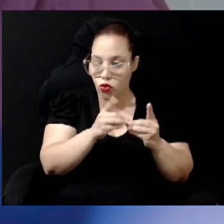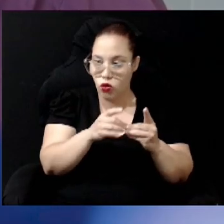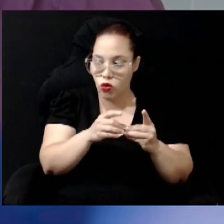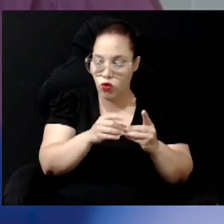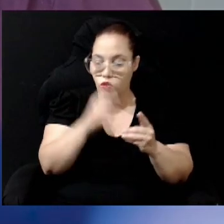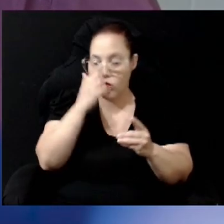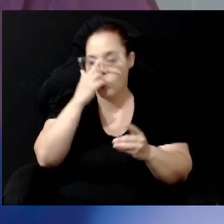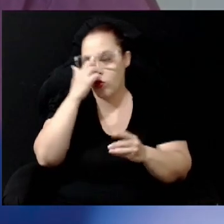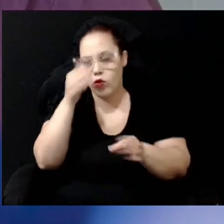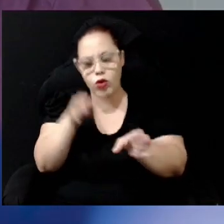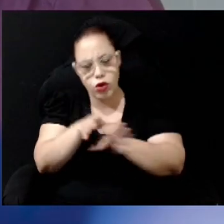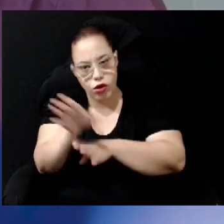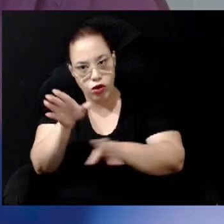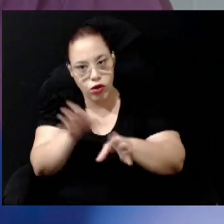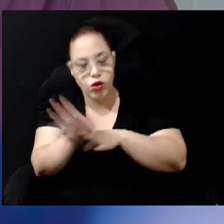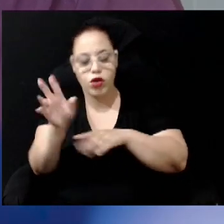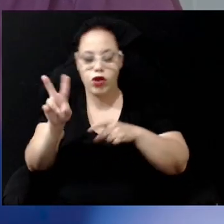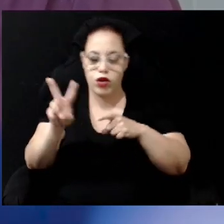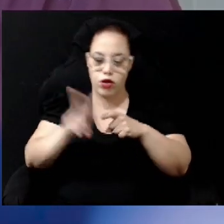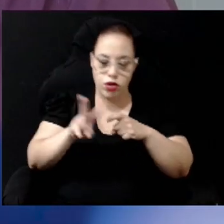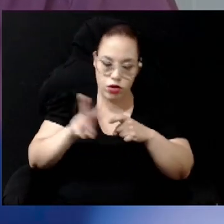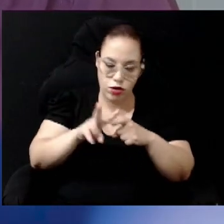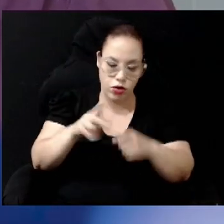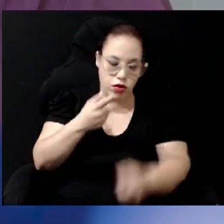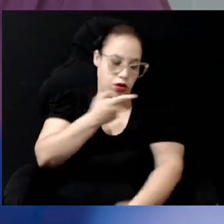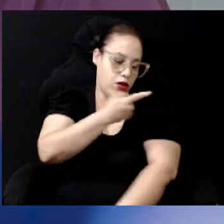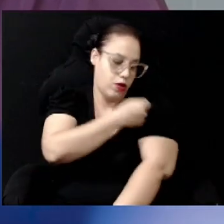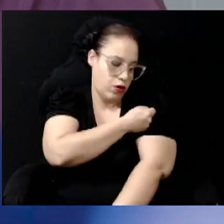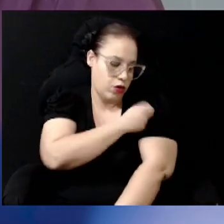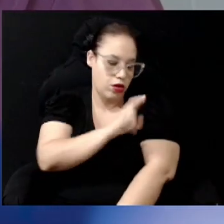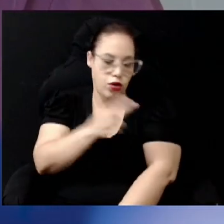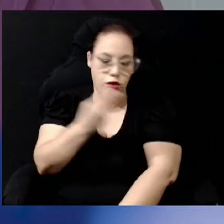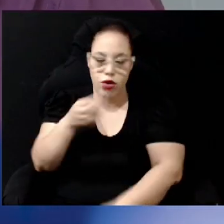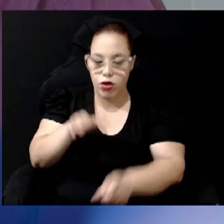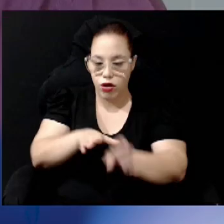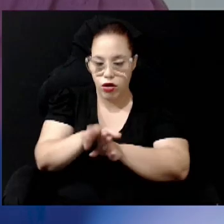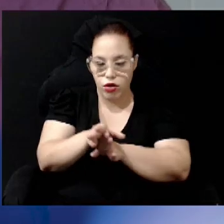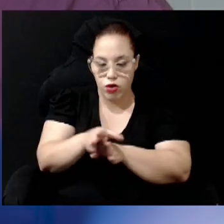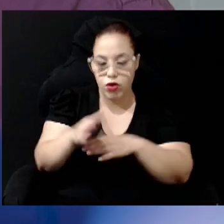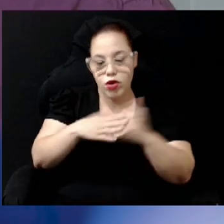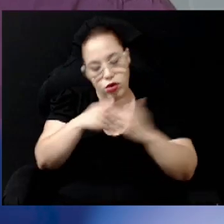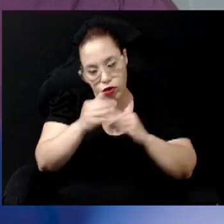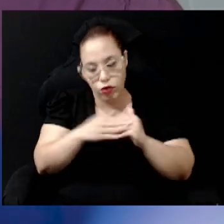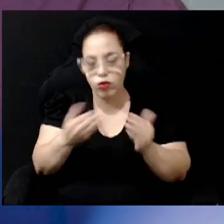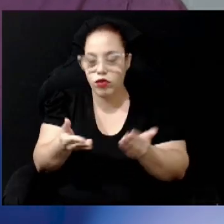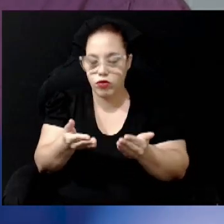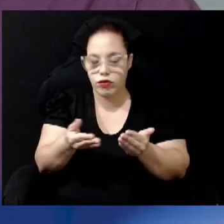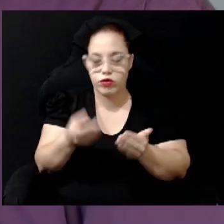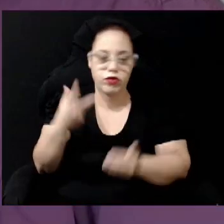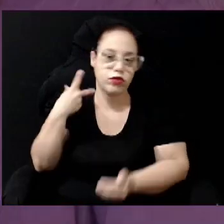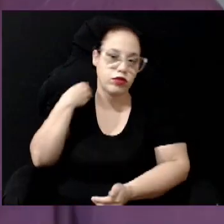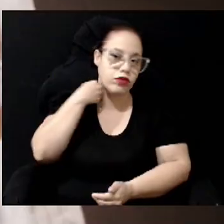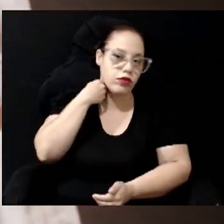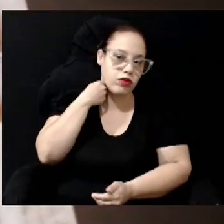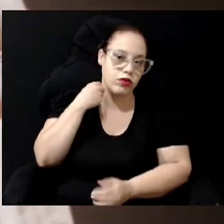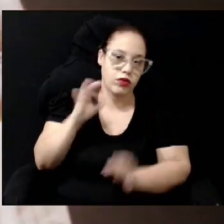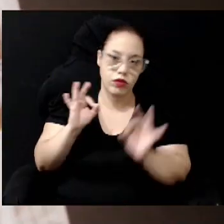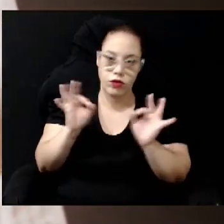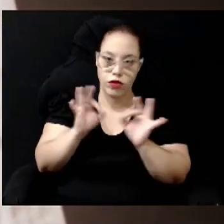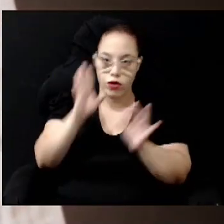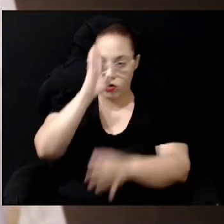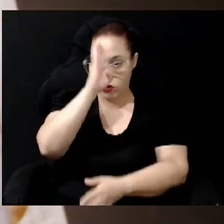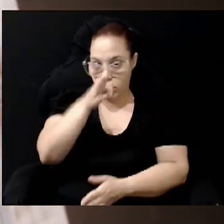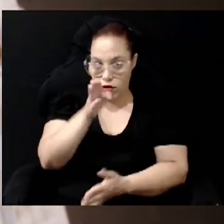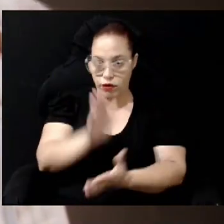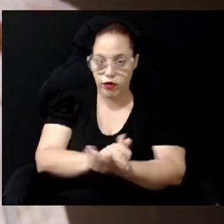indicação veterinária, a vacinação ou indicação de algum tratamento e a microchipagem do animal, totalmente grátis. Quando o animal